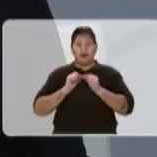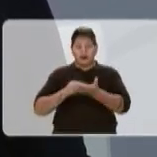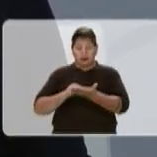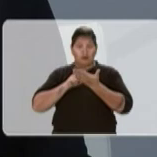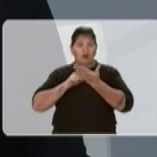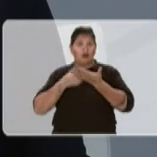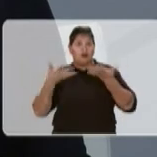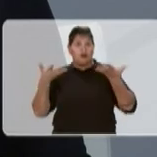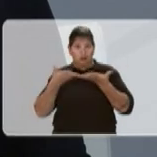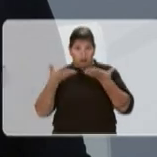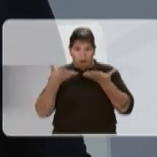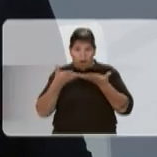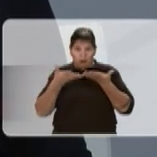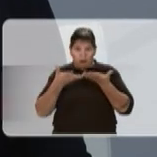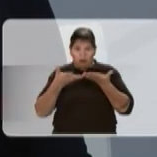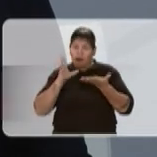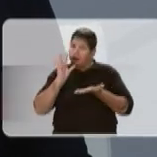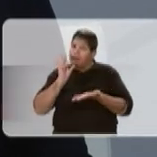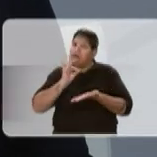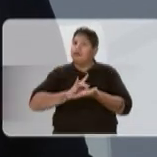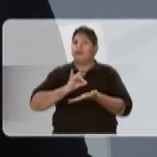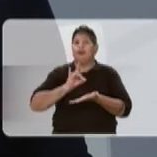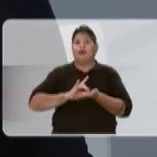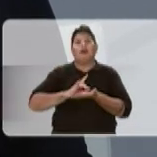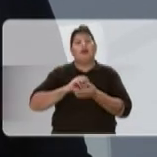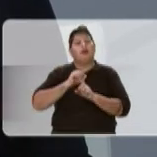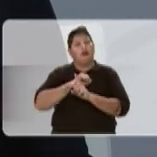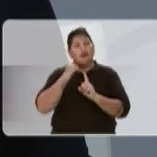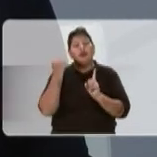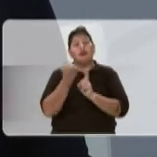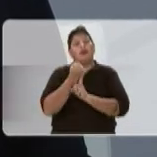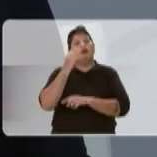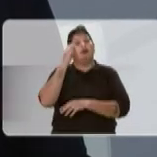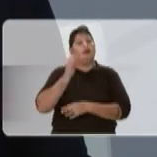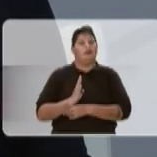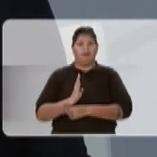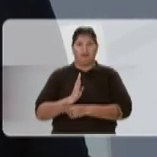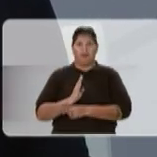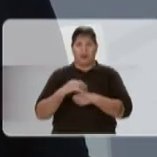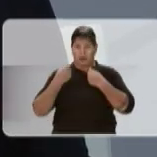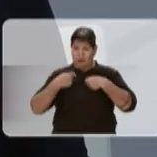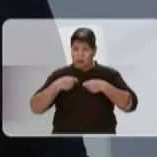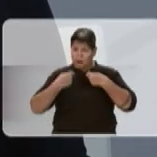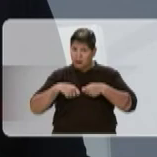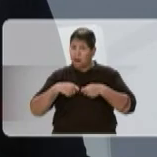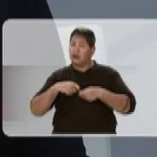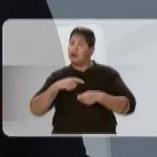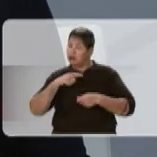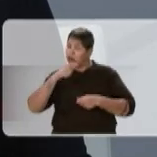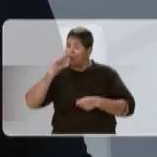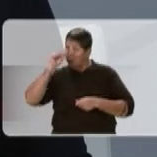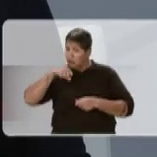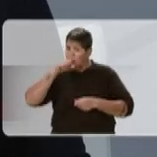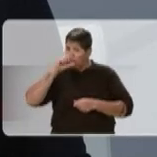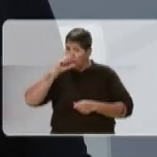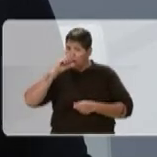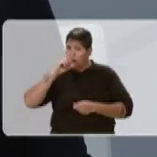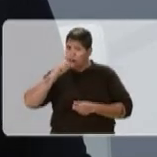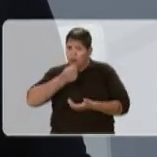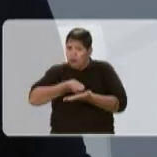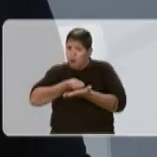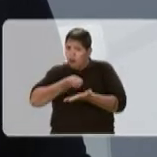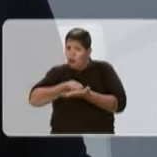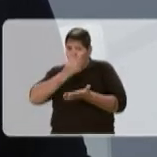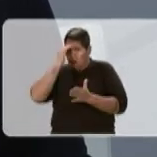Deficiência, e que nos diz hoje que efetivamente a sociedade brasileira